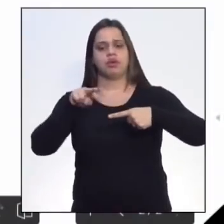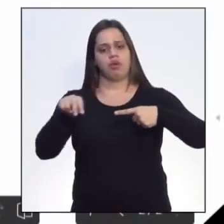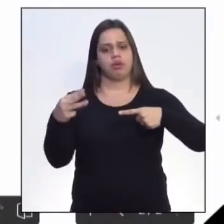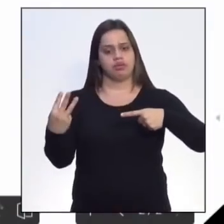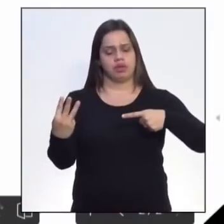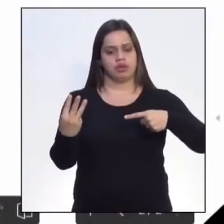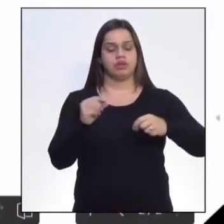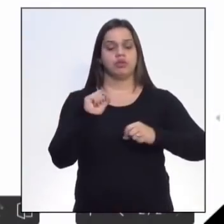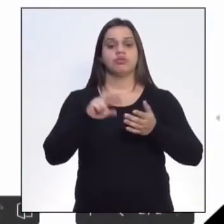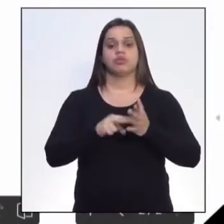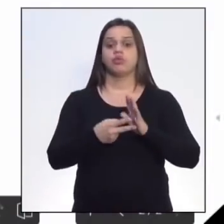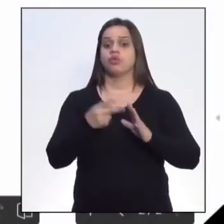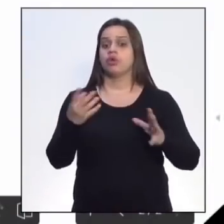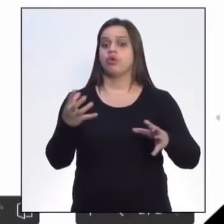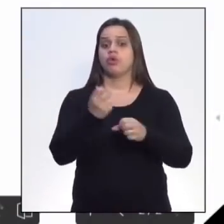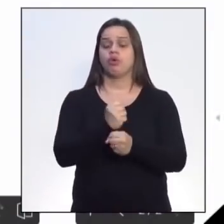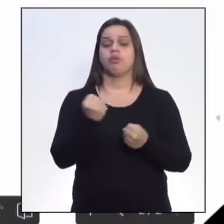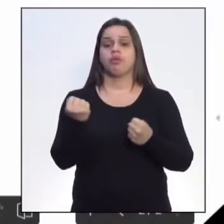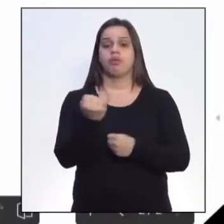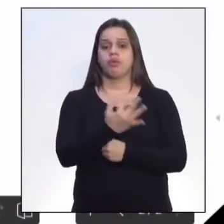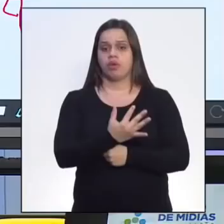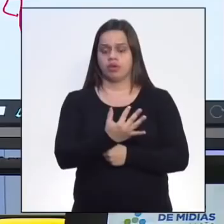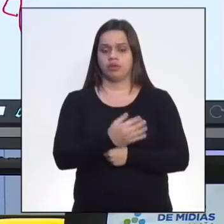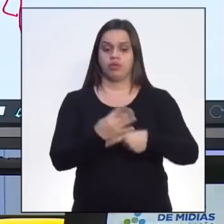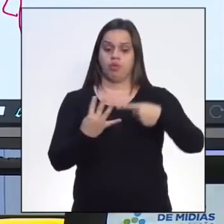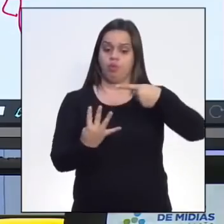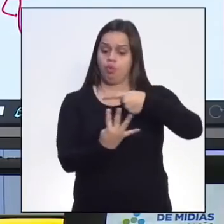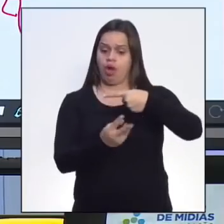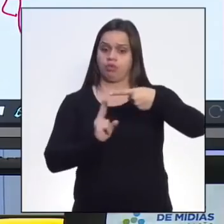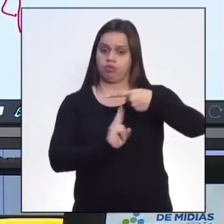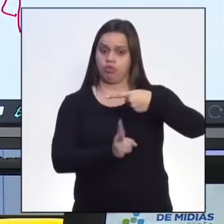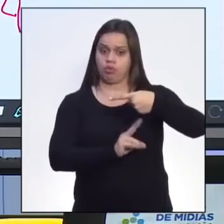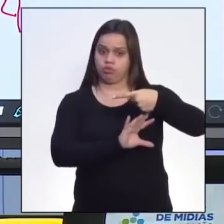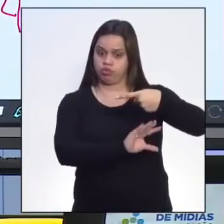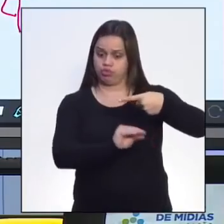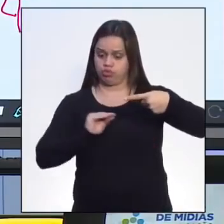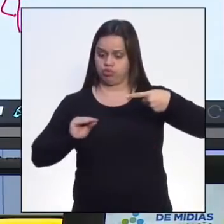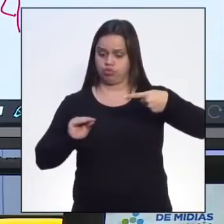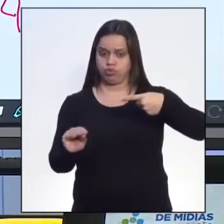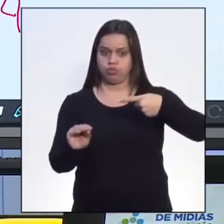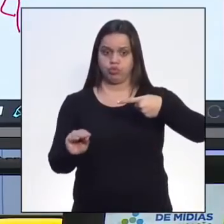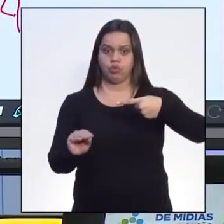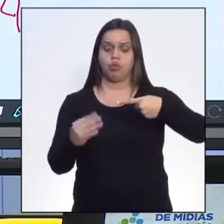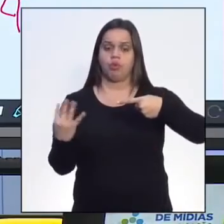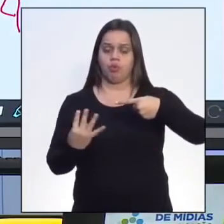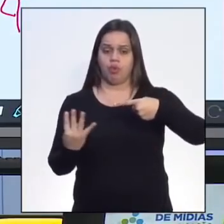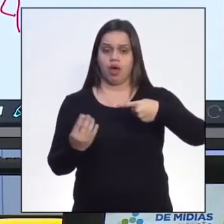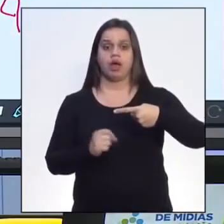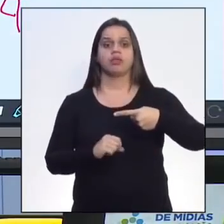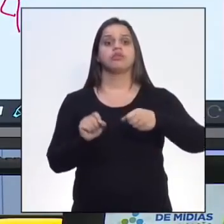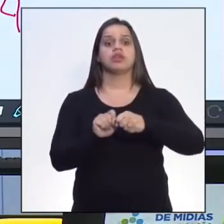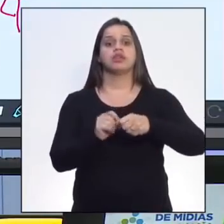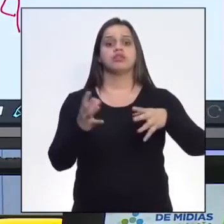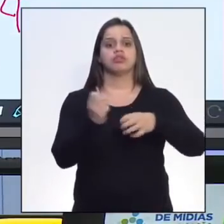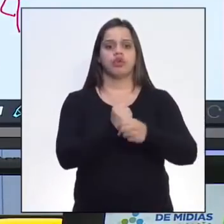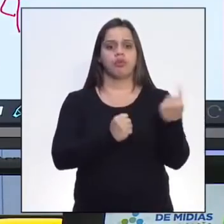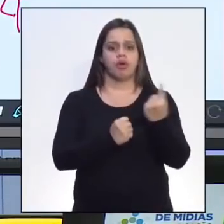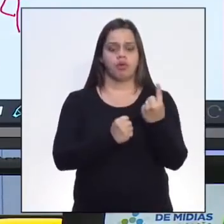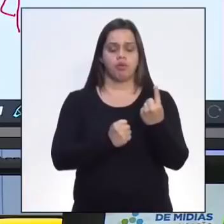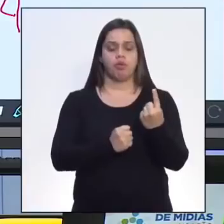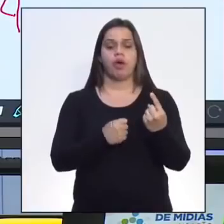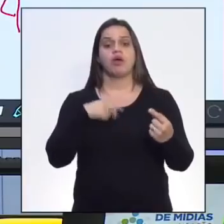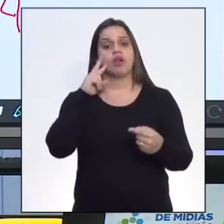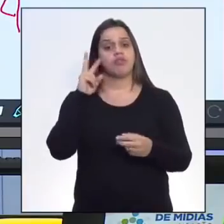Ou seja, a fração que indica quanto de litro, né? Porque, na verdade, essa relação é com 1